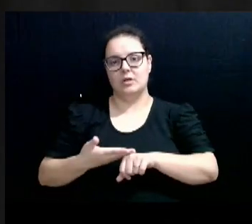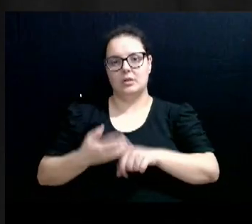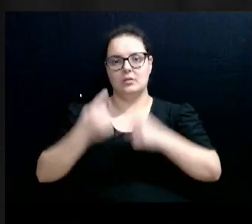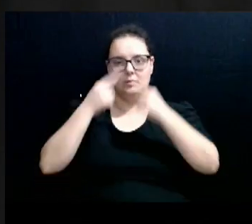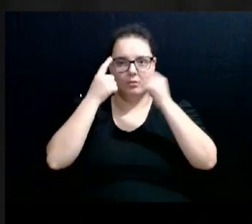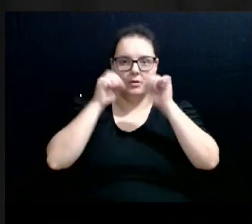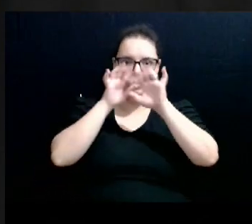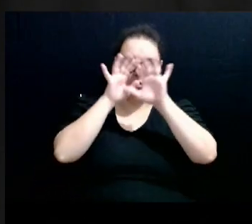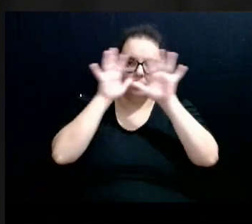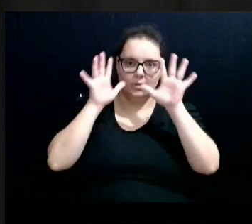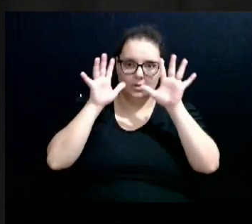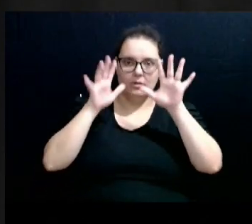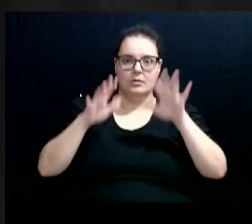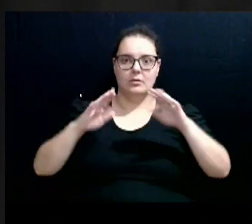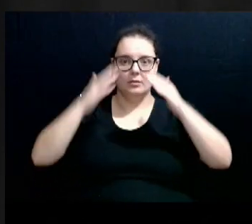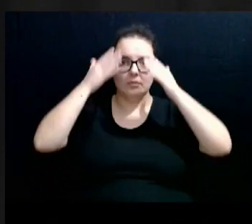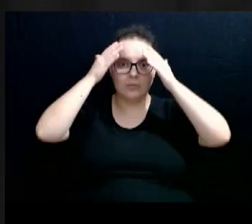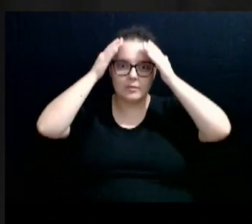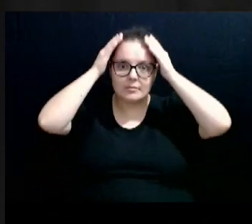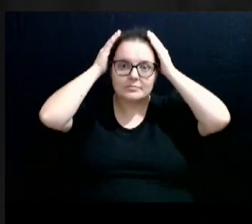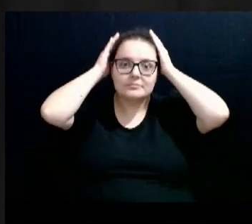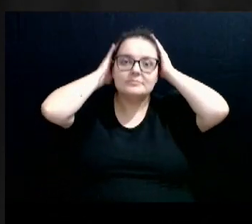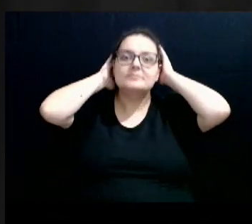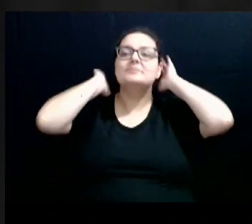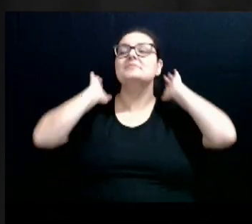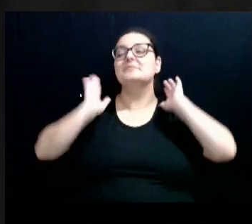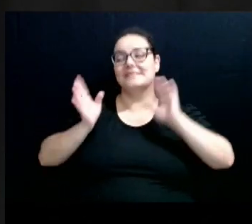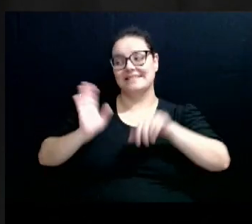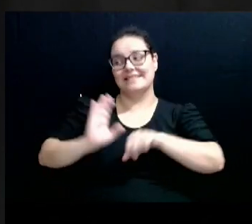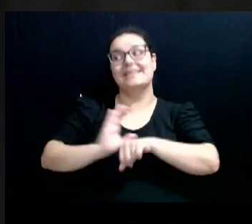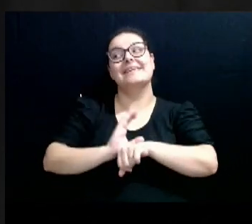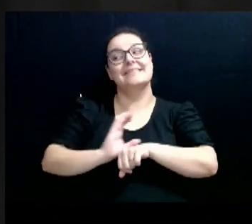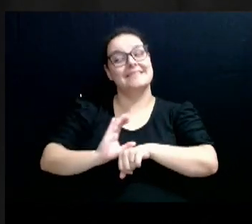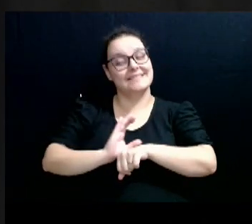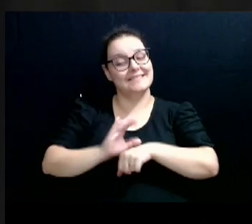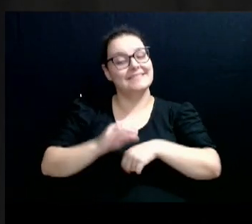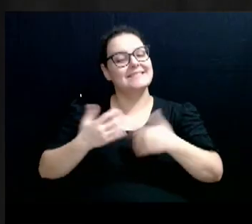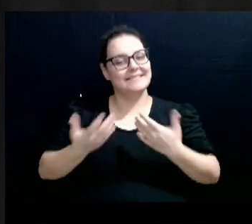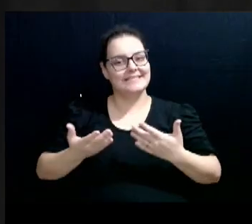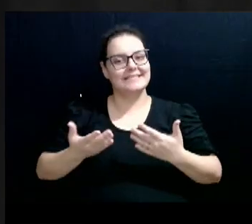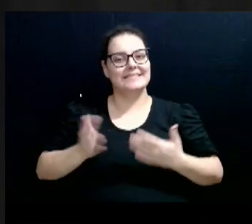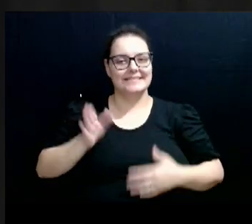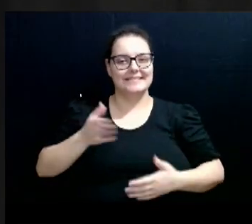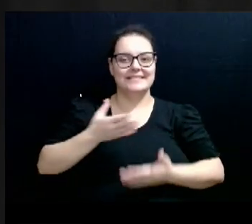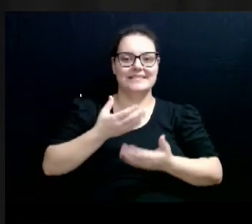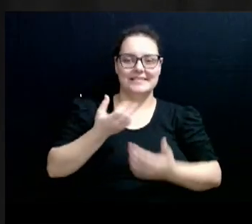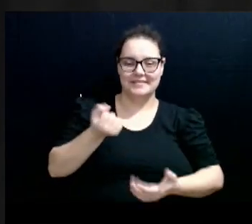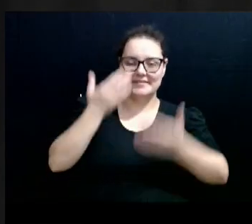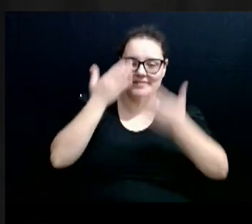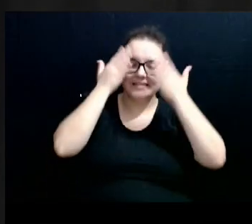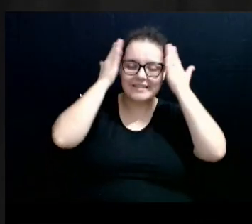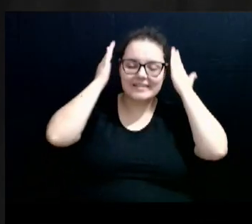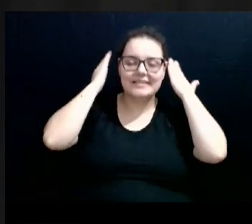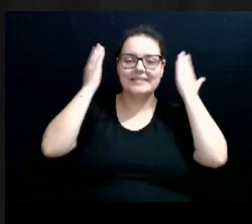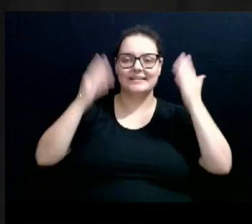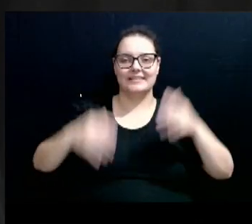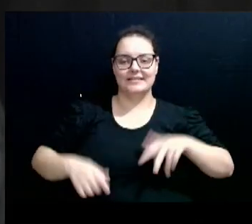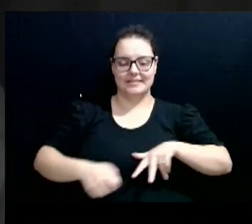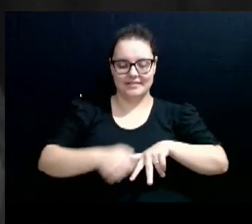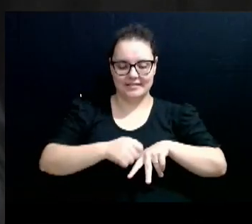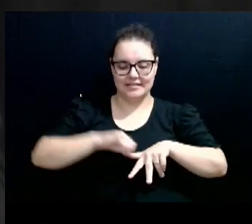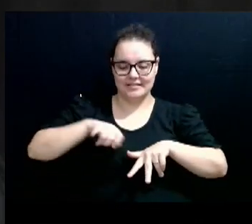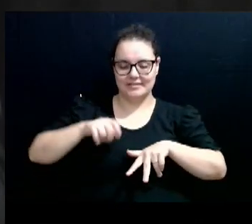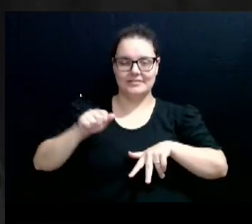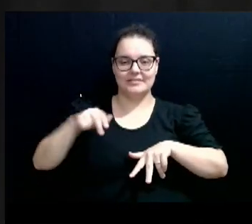meus cabelos já estão cinzas, viu? Estão ficando brancos. E estou de calça jeans e estou